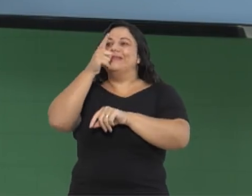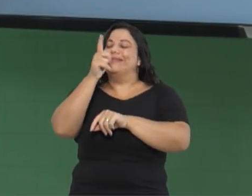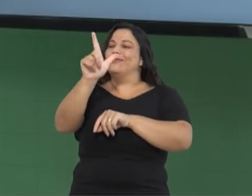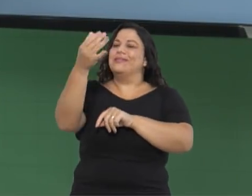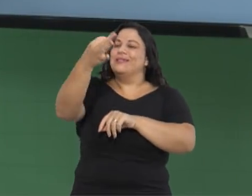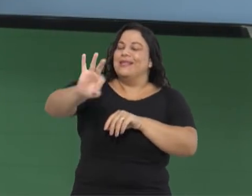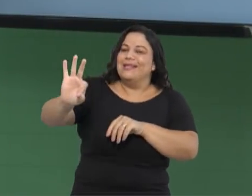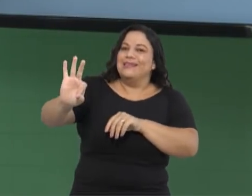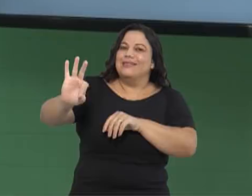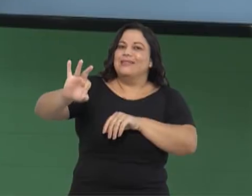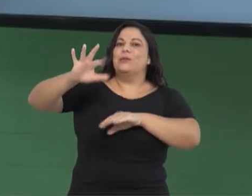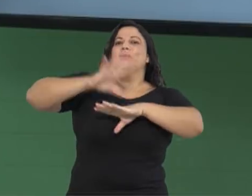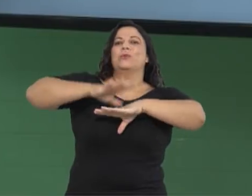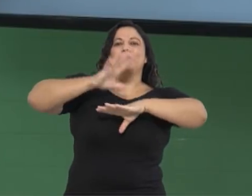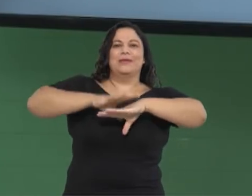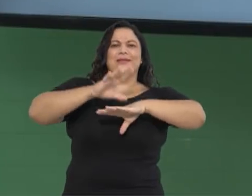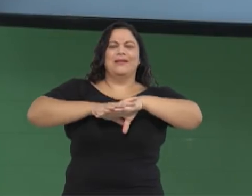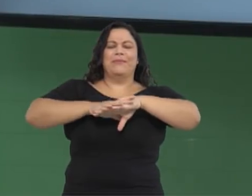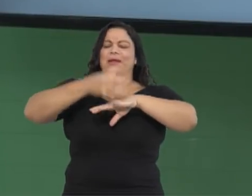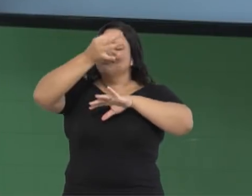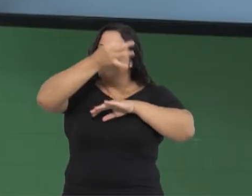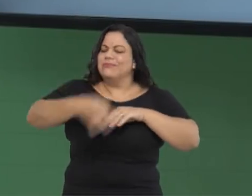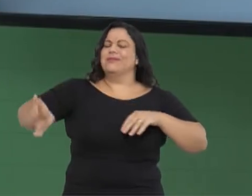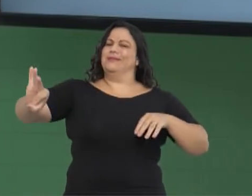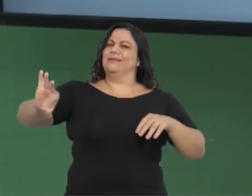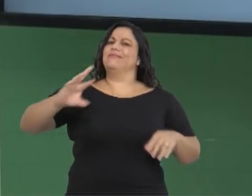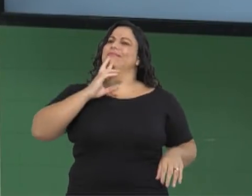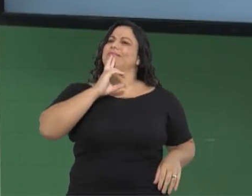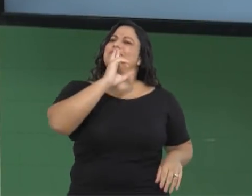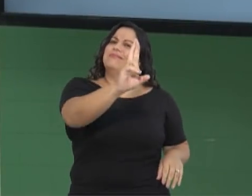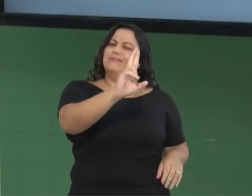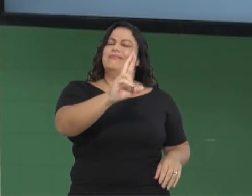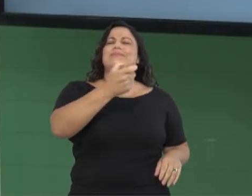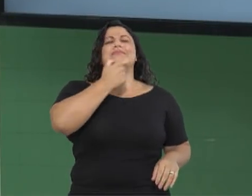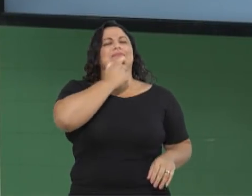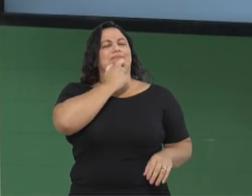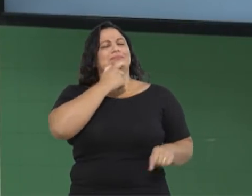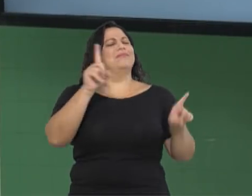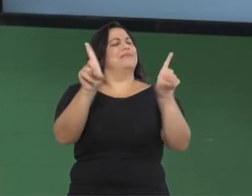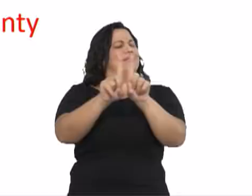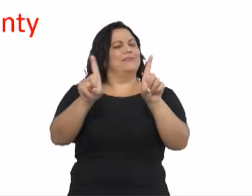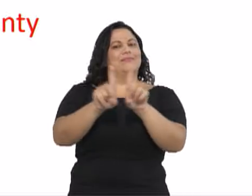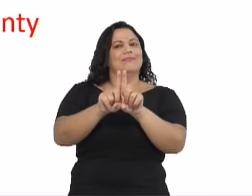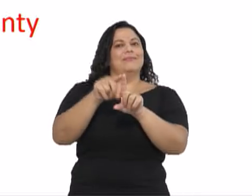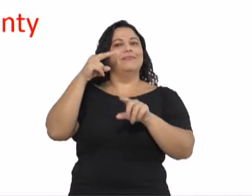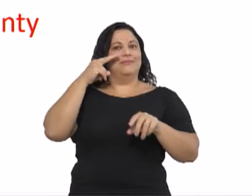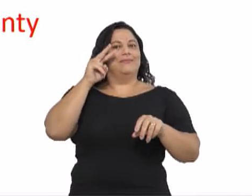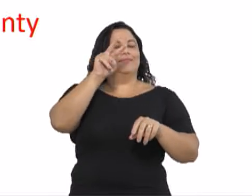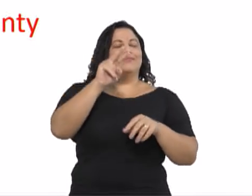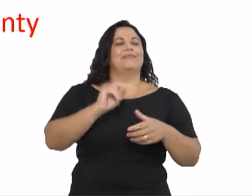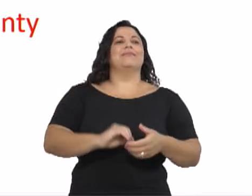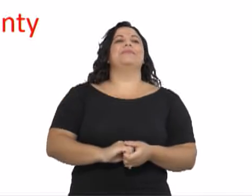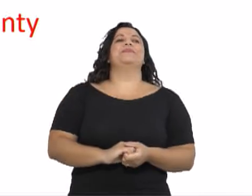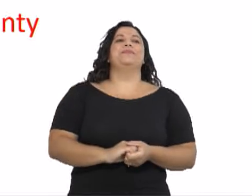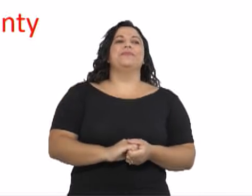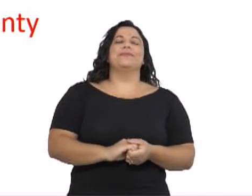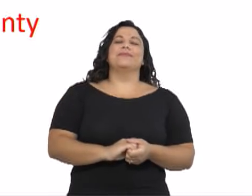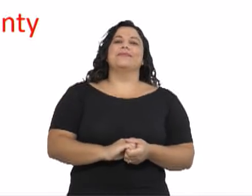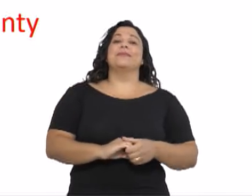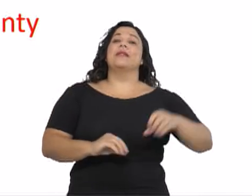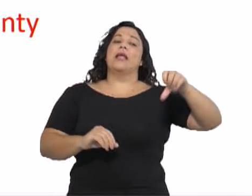matemática, com certeza você acertou também a resposta de língua inglesa. Vamos lá?